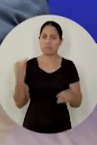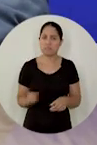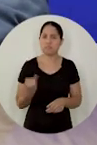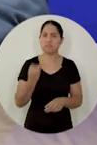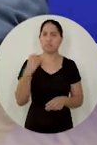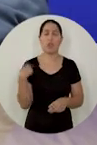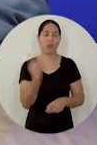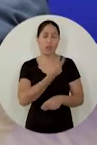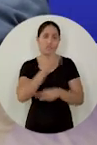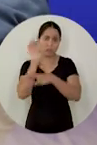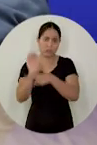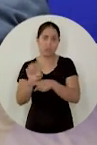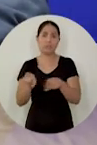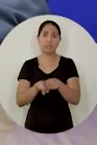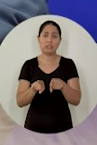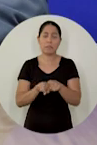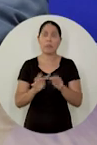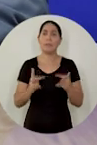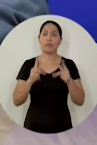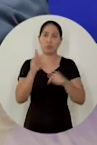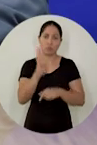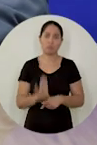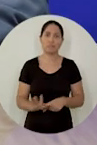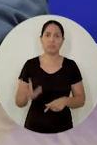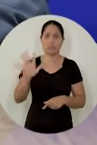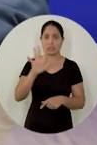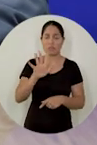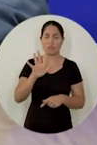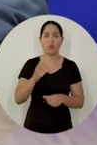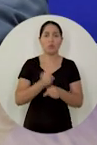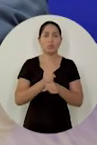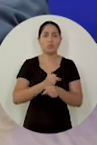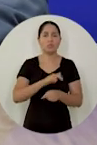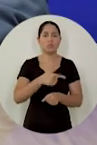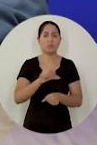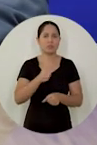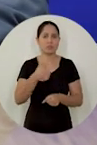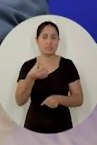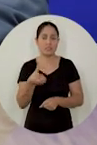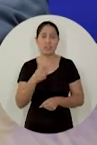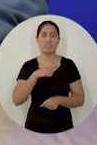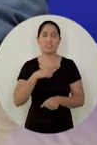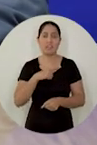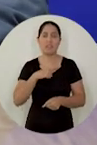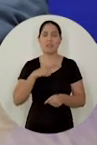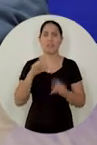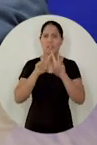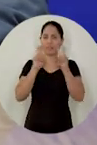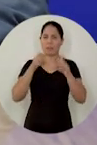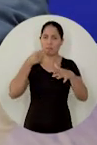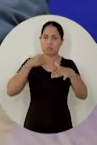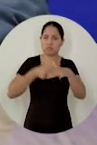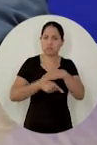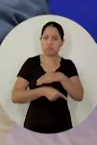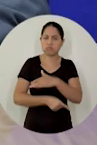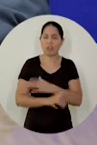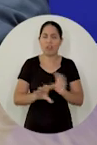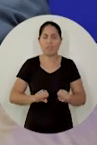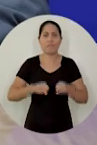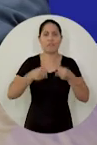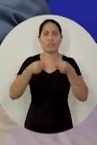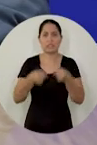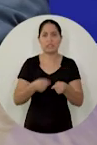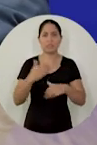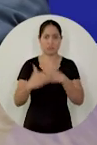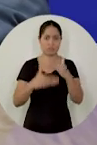profunda relevância para o nosso Estado e para a própria nação brasileira. Desde 2016, temos aprofundado e investido